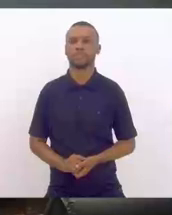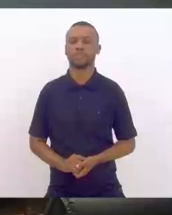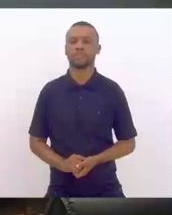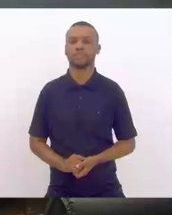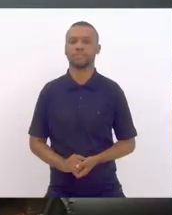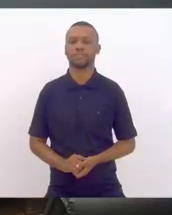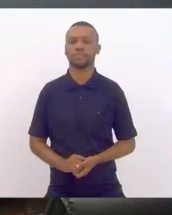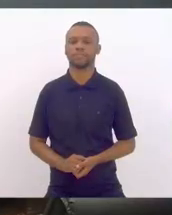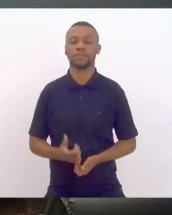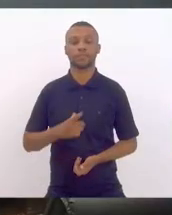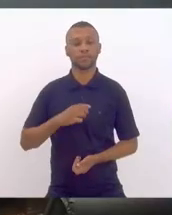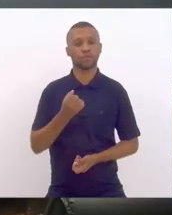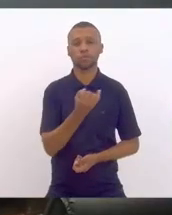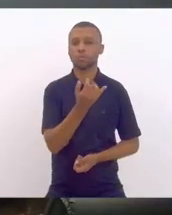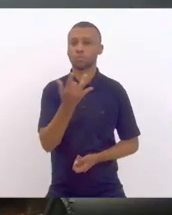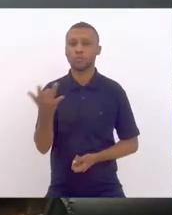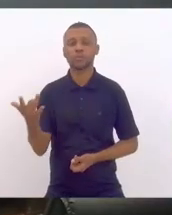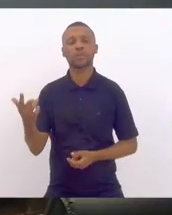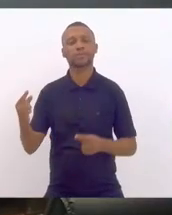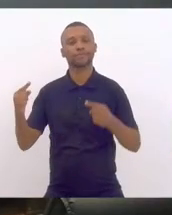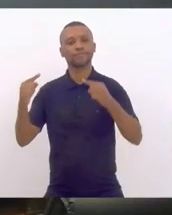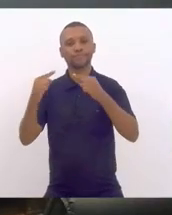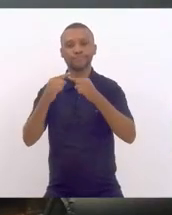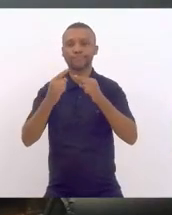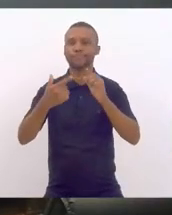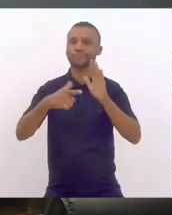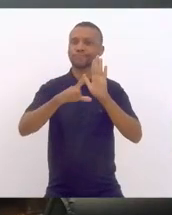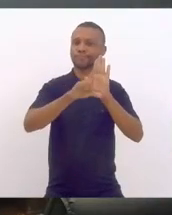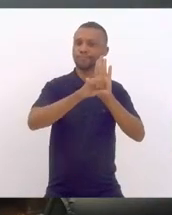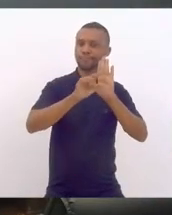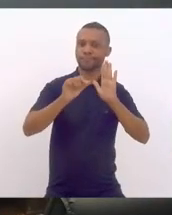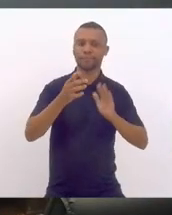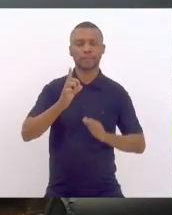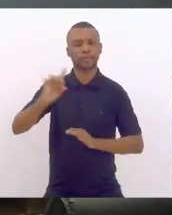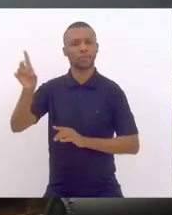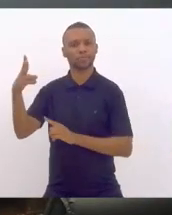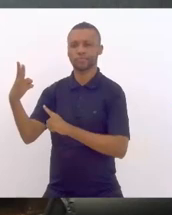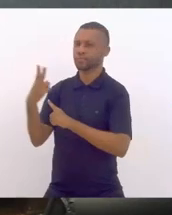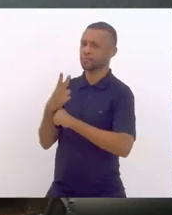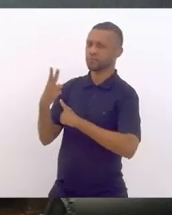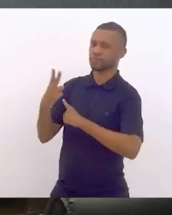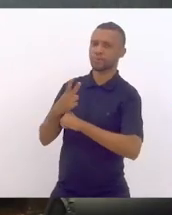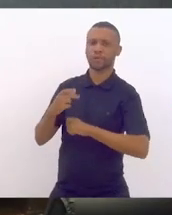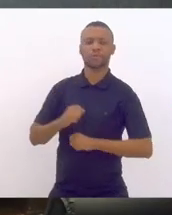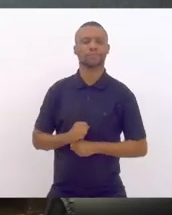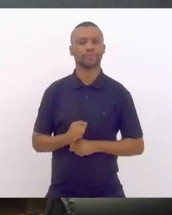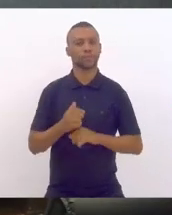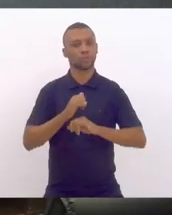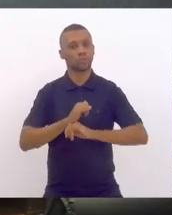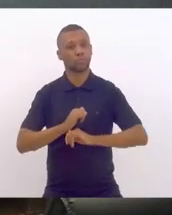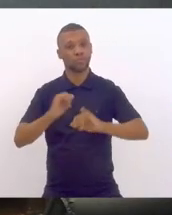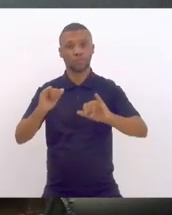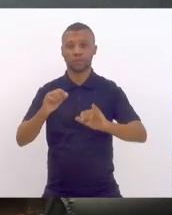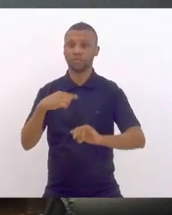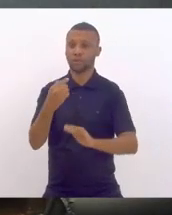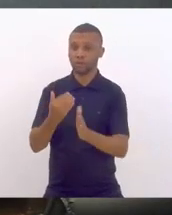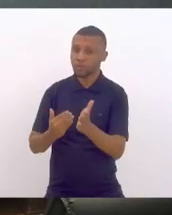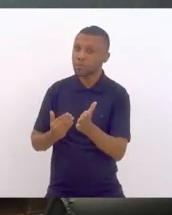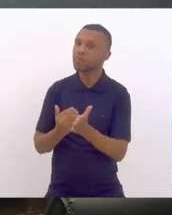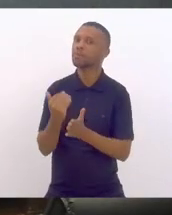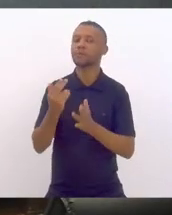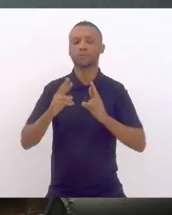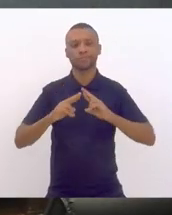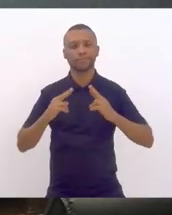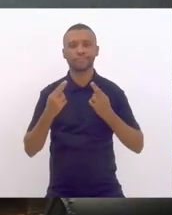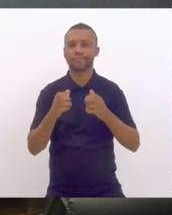havendo o número legal e sobre a proteção de Deus iniciamos os nossos trabalhos